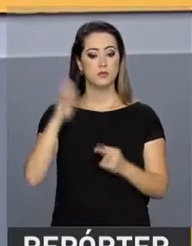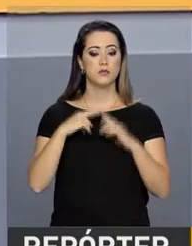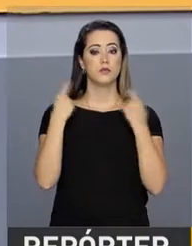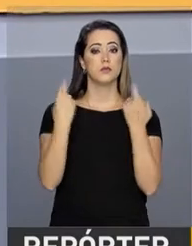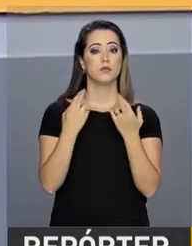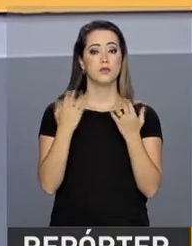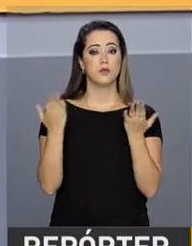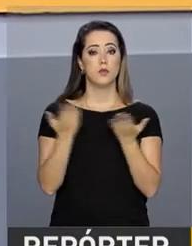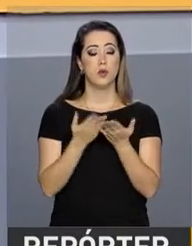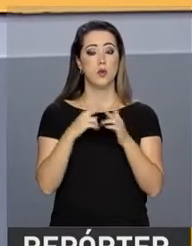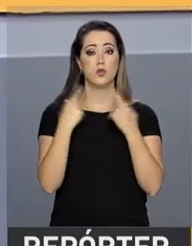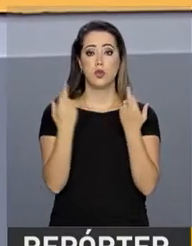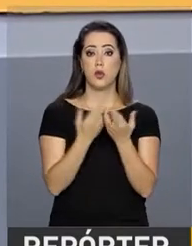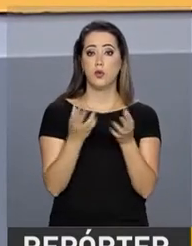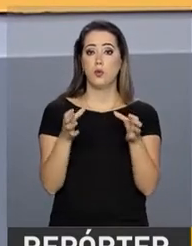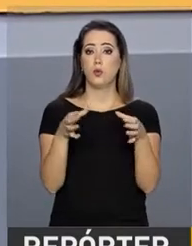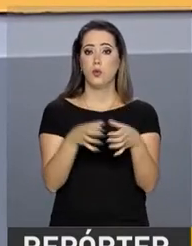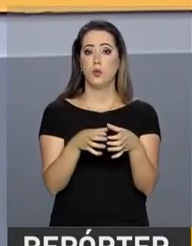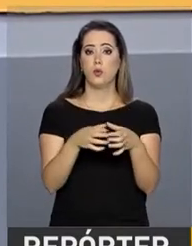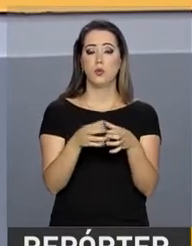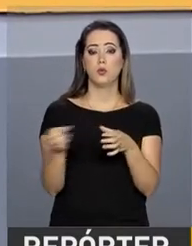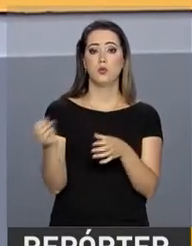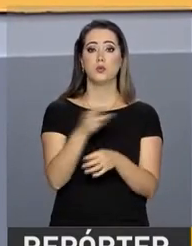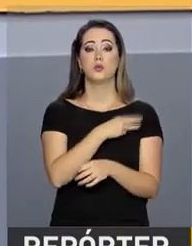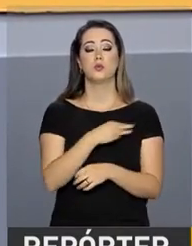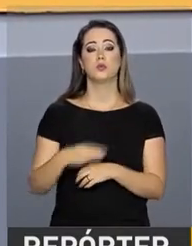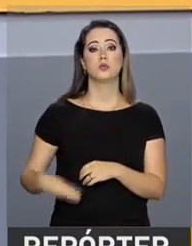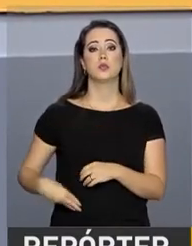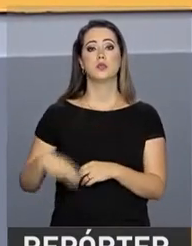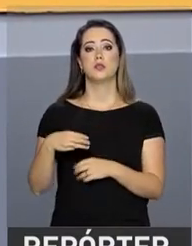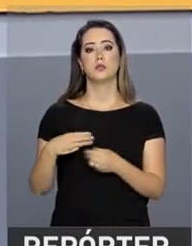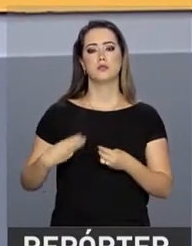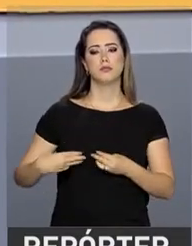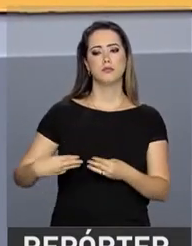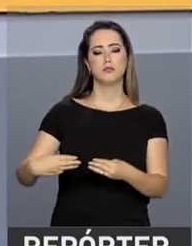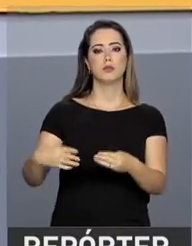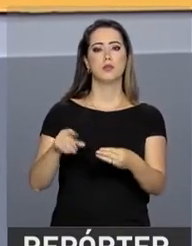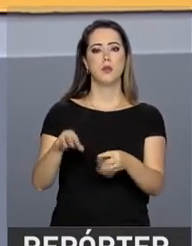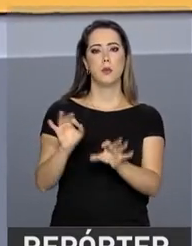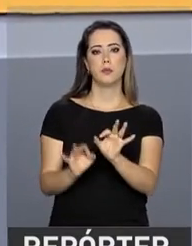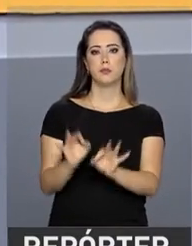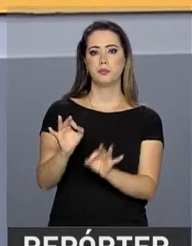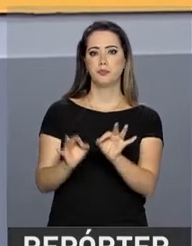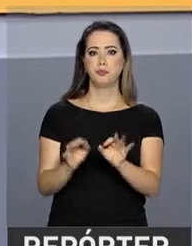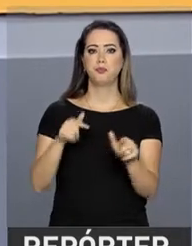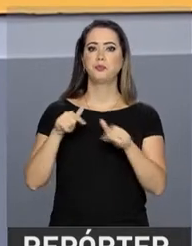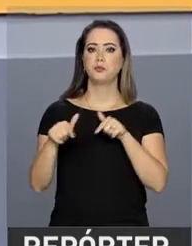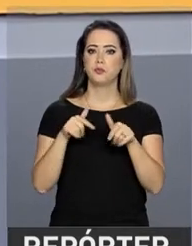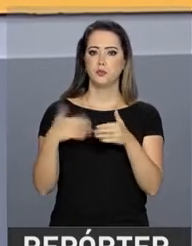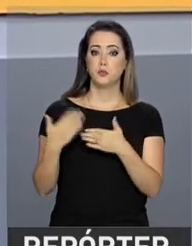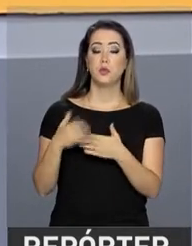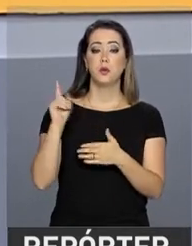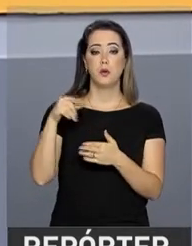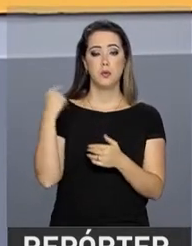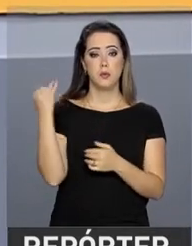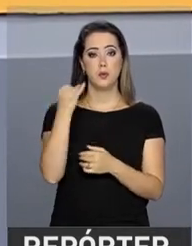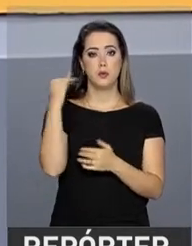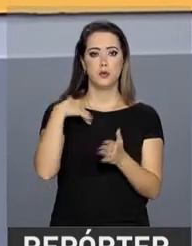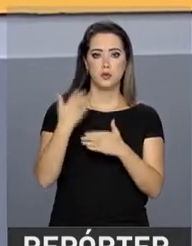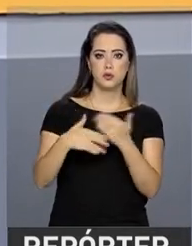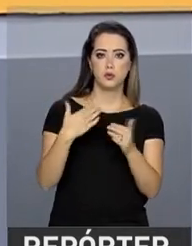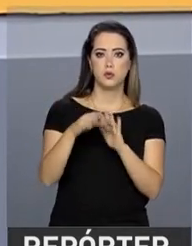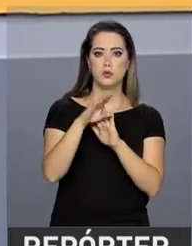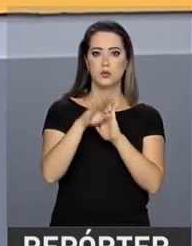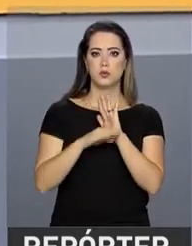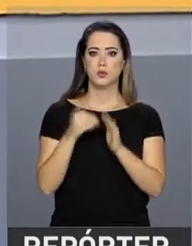temer realizou reunião com a nova equipe ministerial para alinhar os trabalhos ele falou que é fundamental a continuidade dos projetos